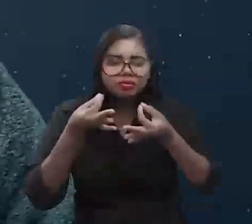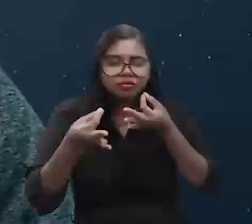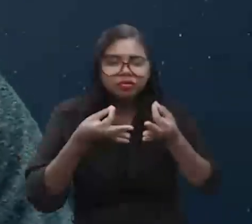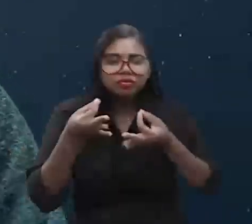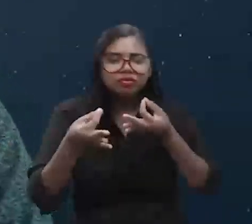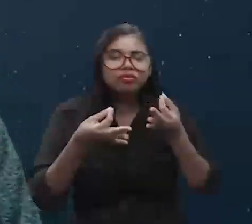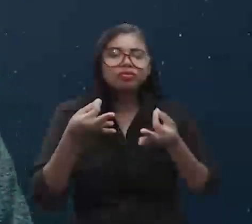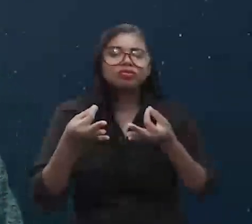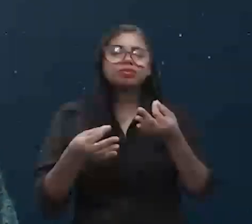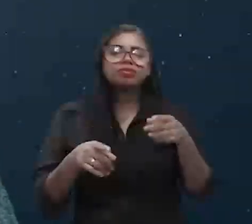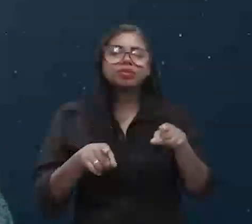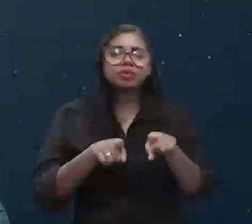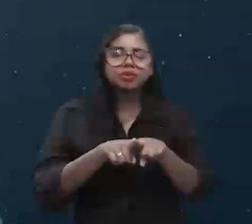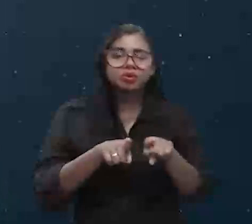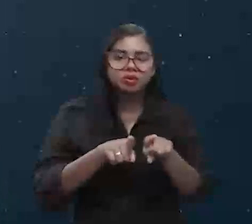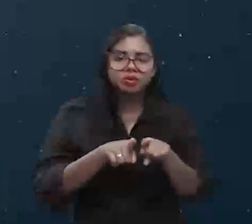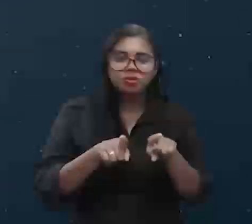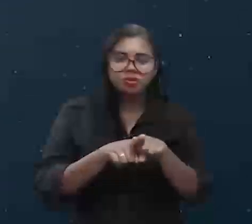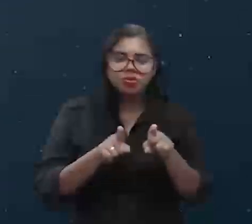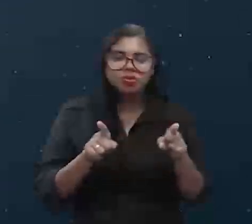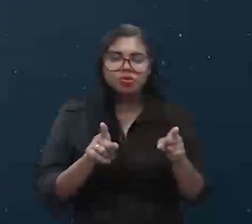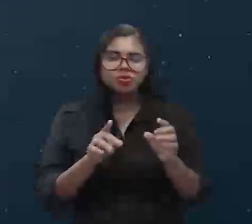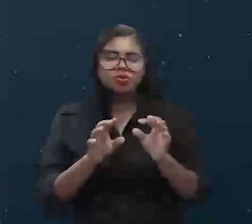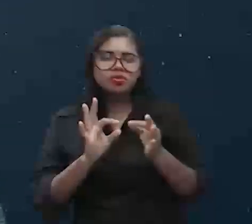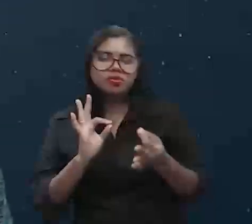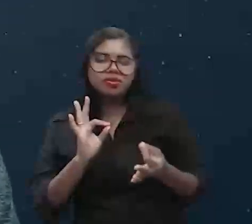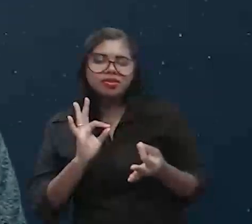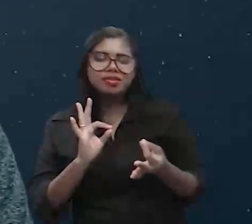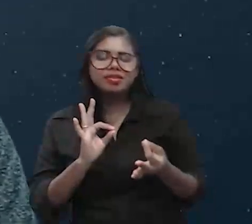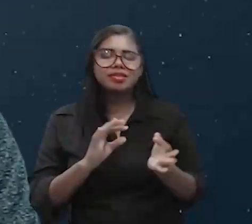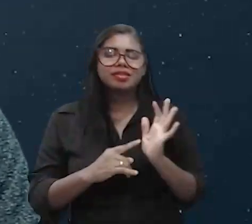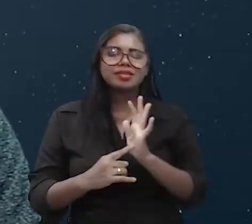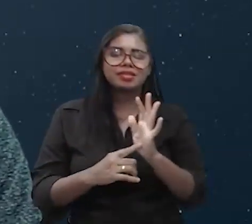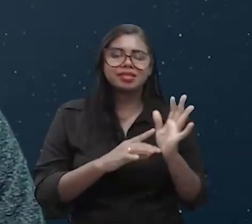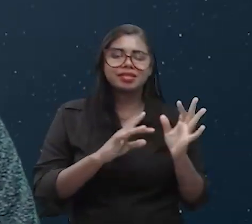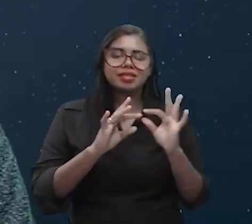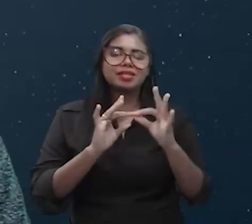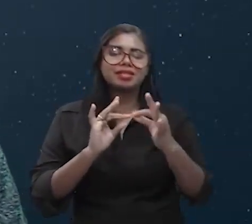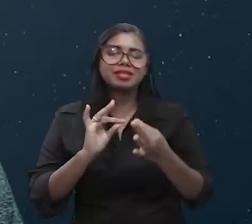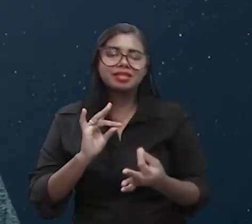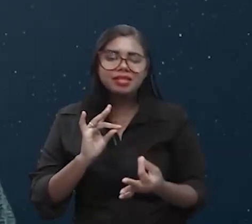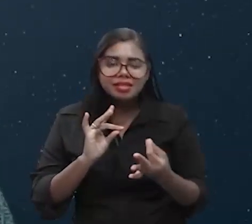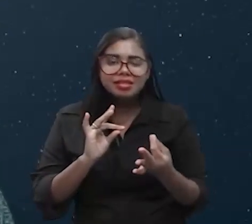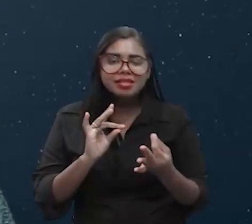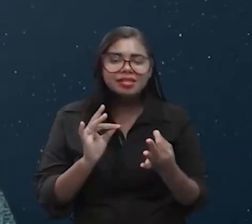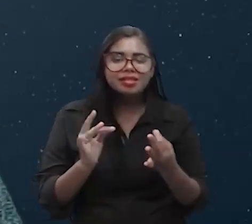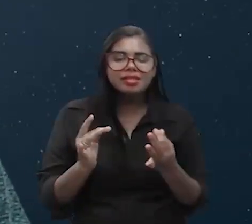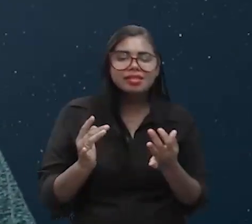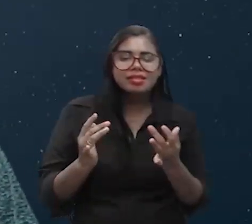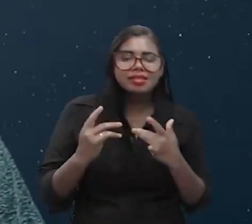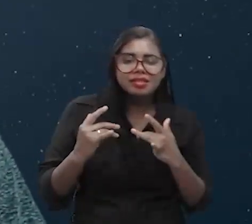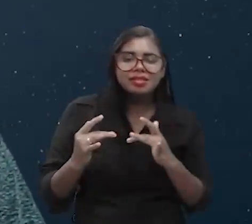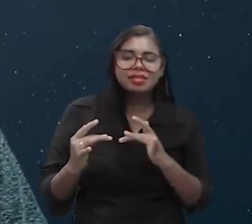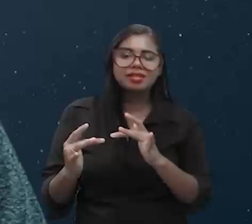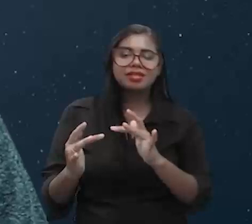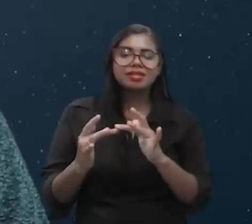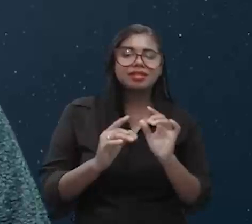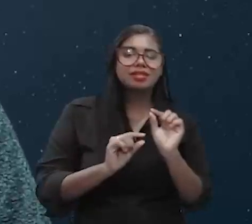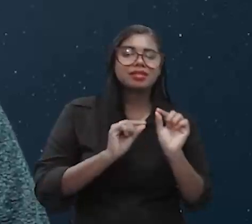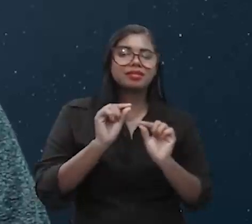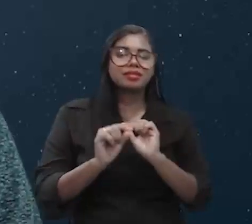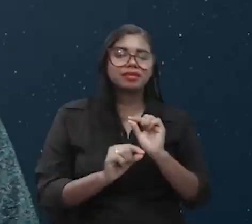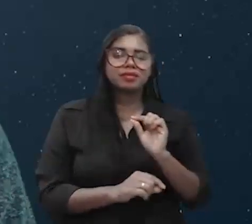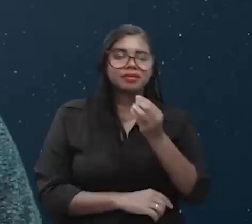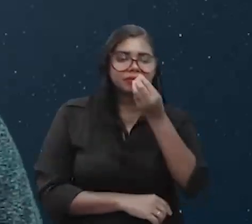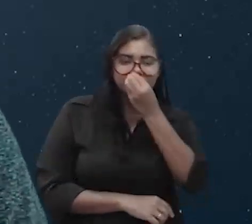do fascismo. Então tem traços assim muito ligados ao preconceito de cor,